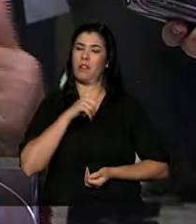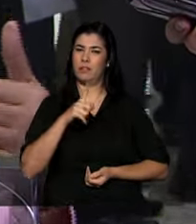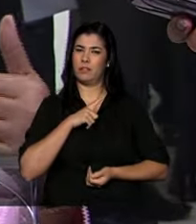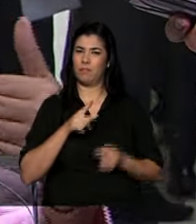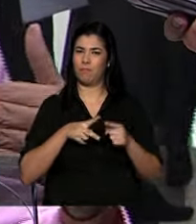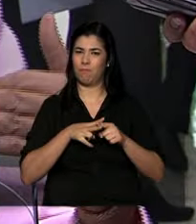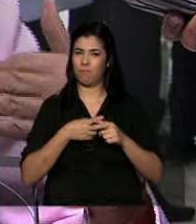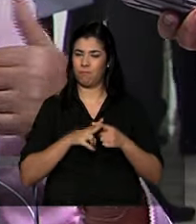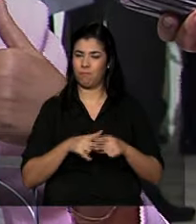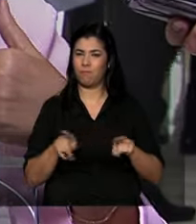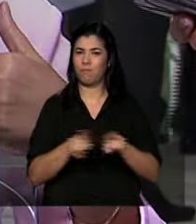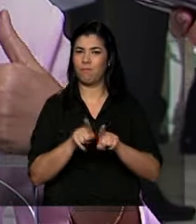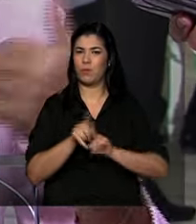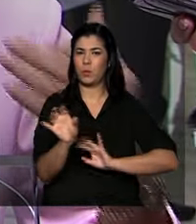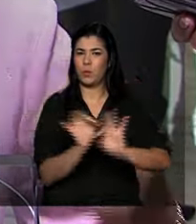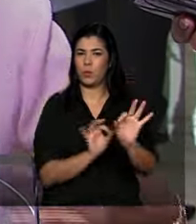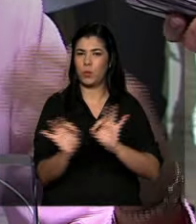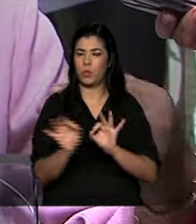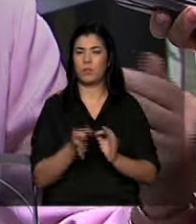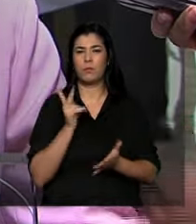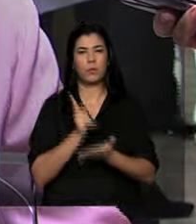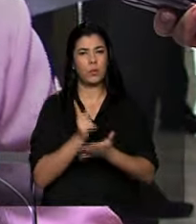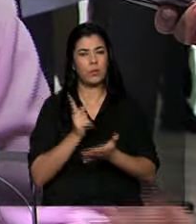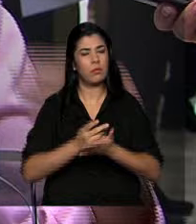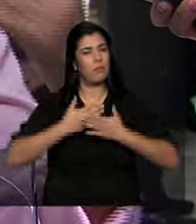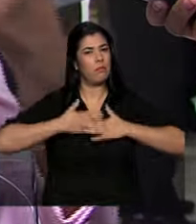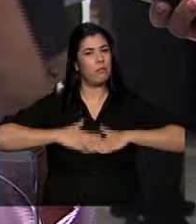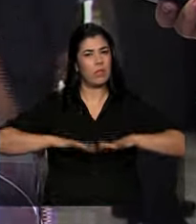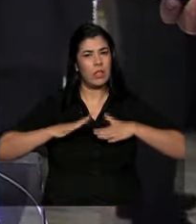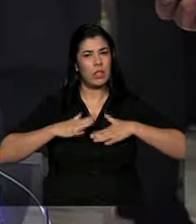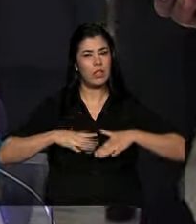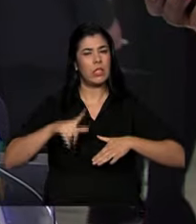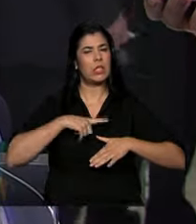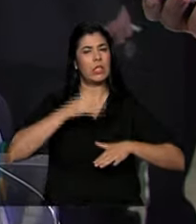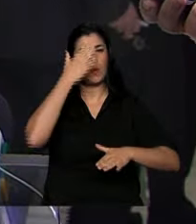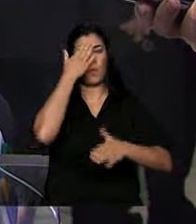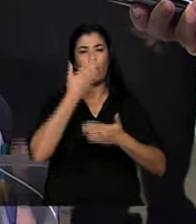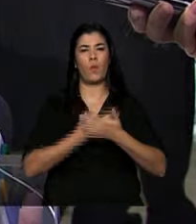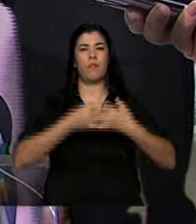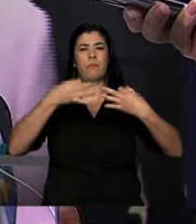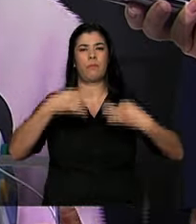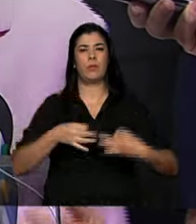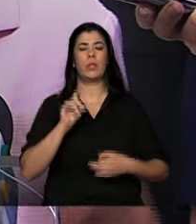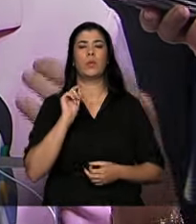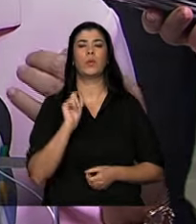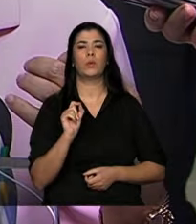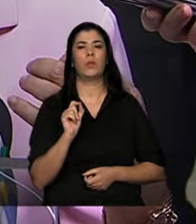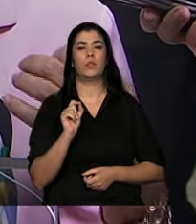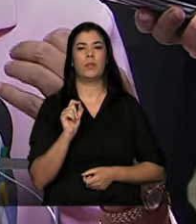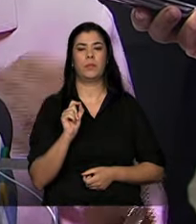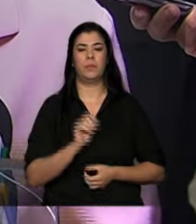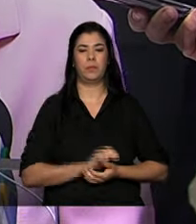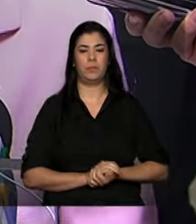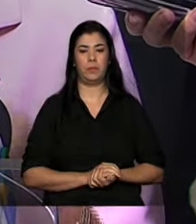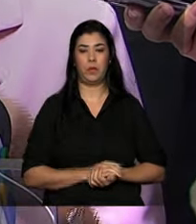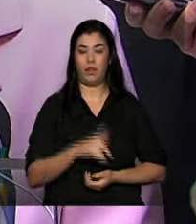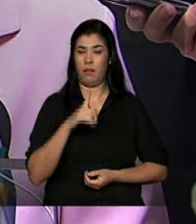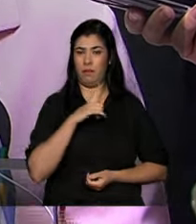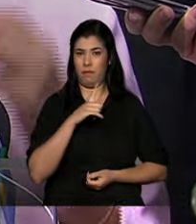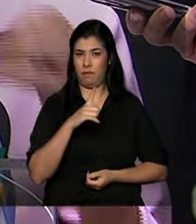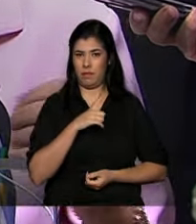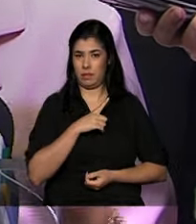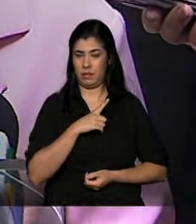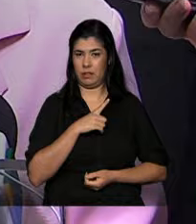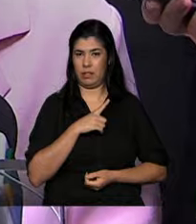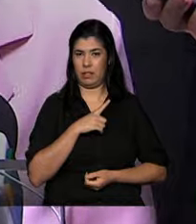vamos nos nos manter tranquilos eu tenho certeza que haverá por